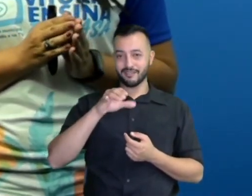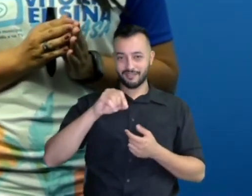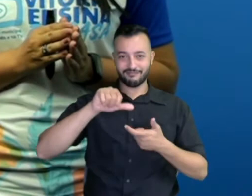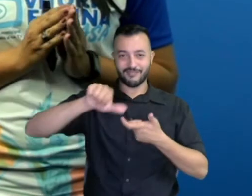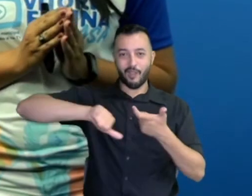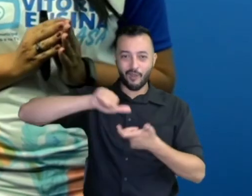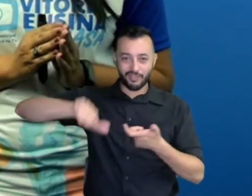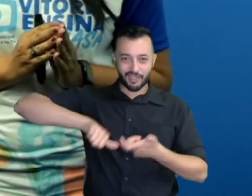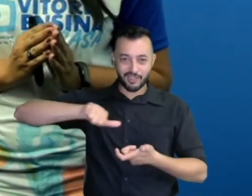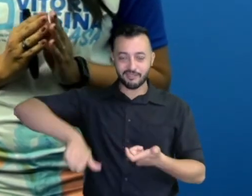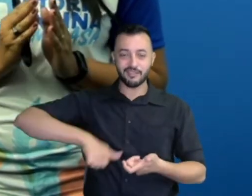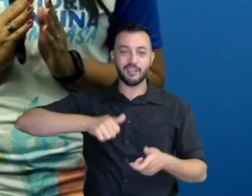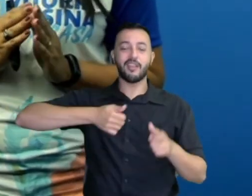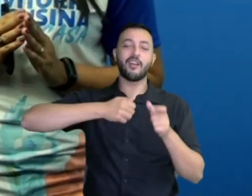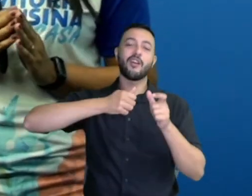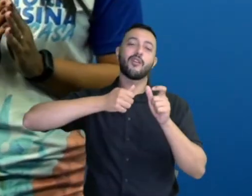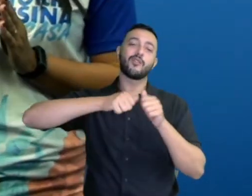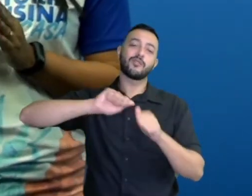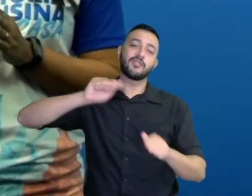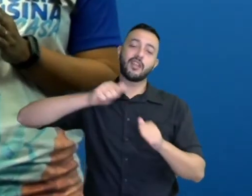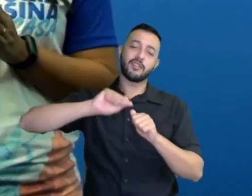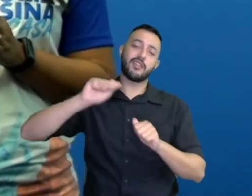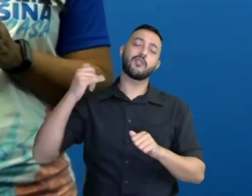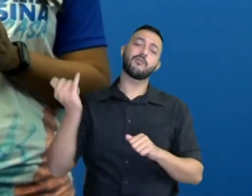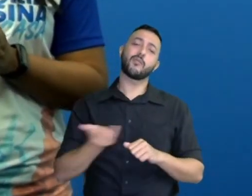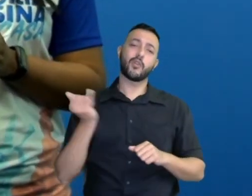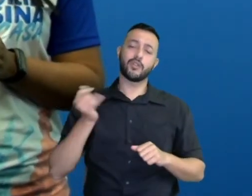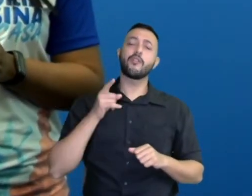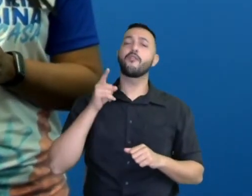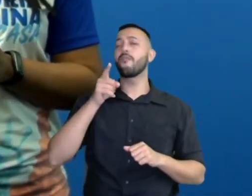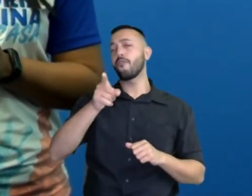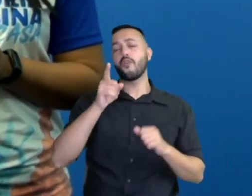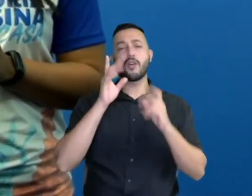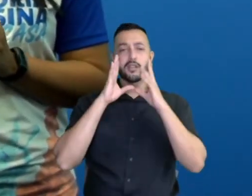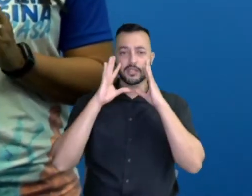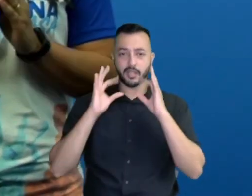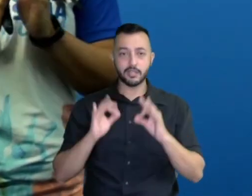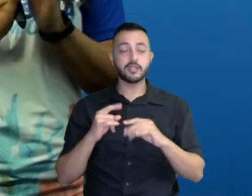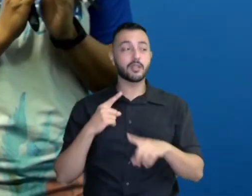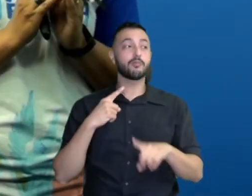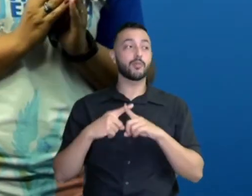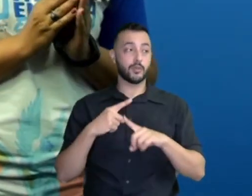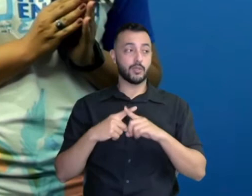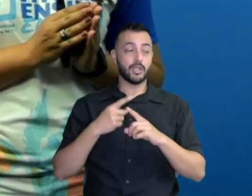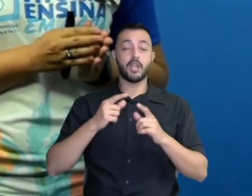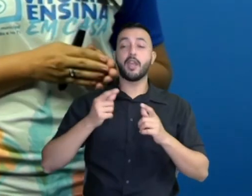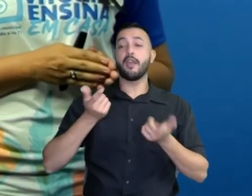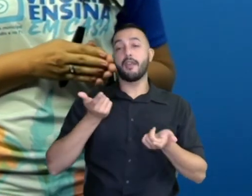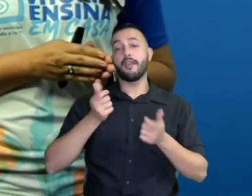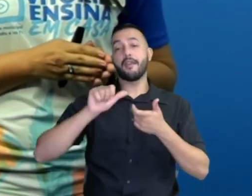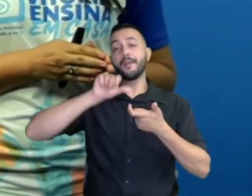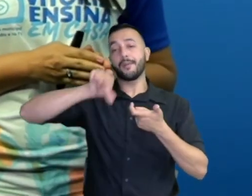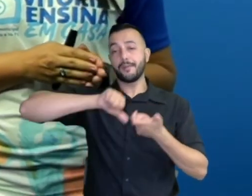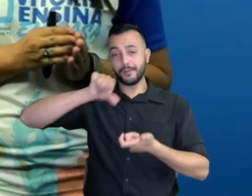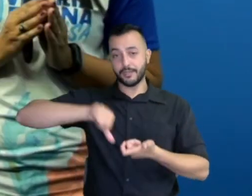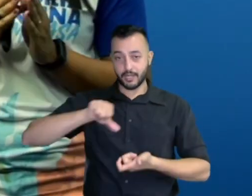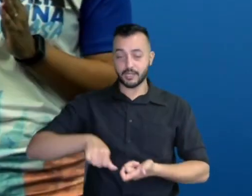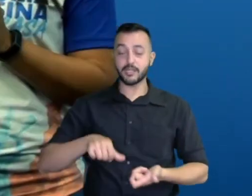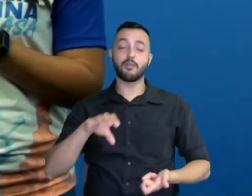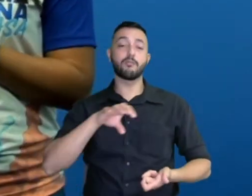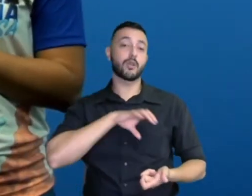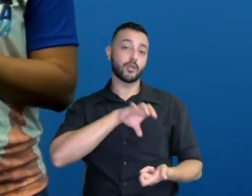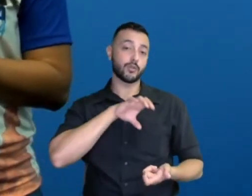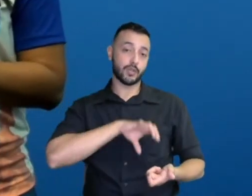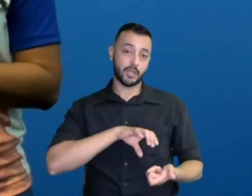língua portuguesa também. E aí é importante que vocês prestem atenção, porque as contrações que existem em língua portuguesa